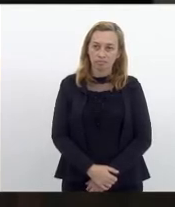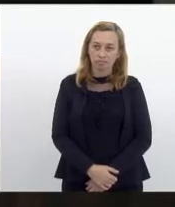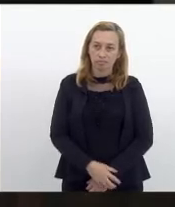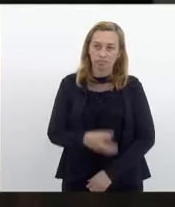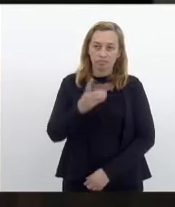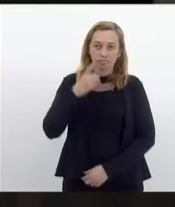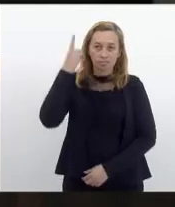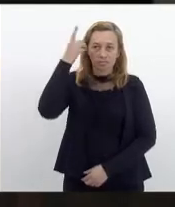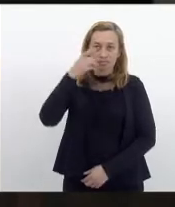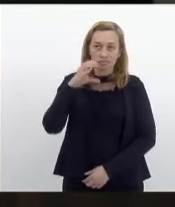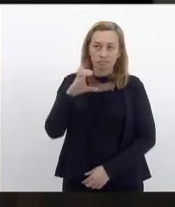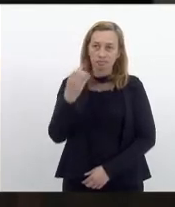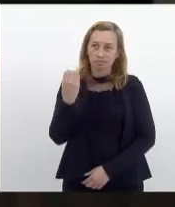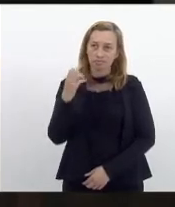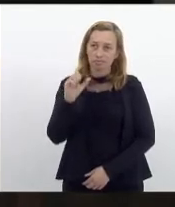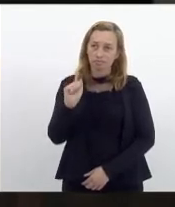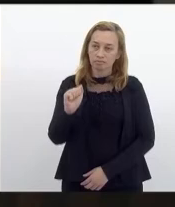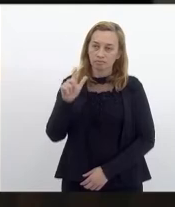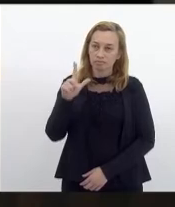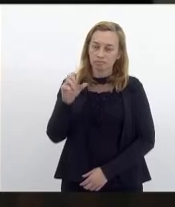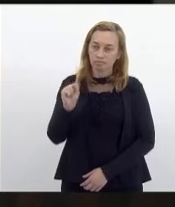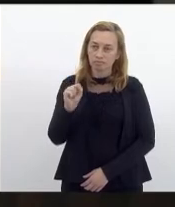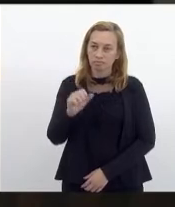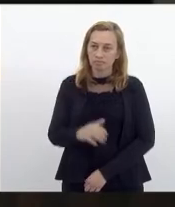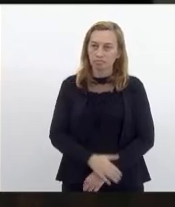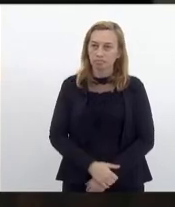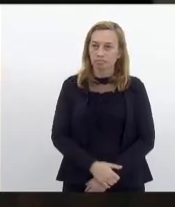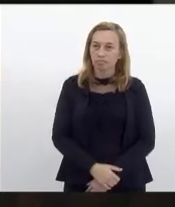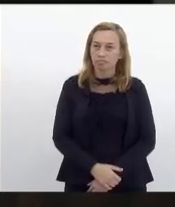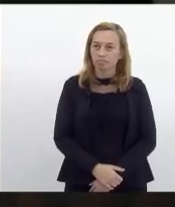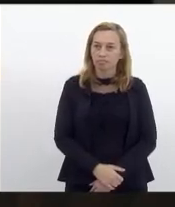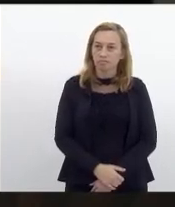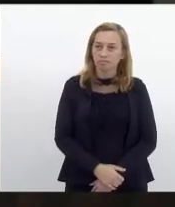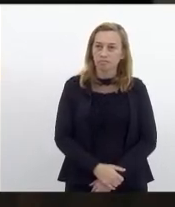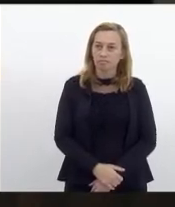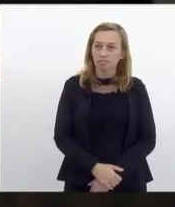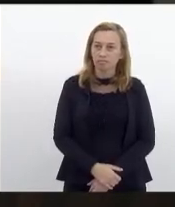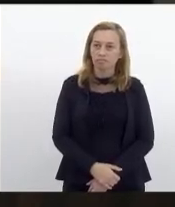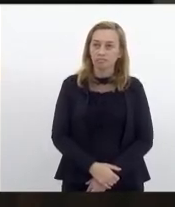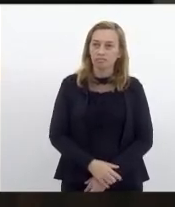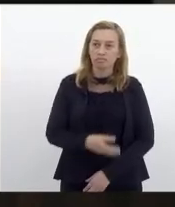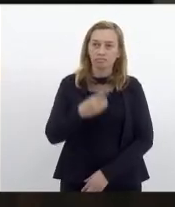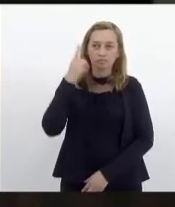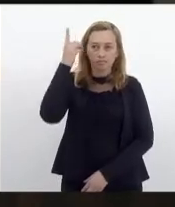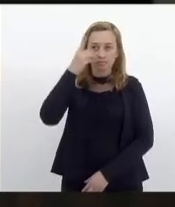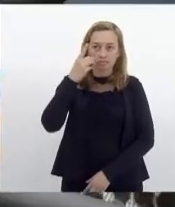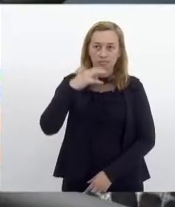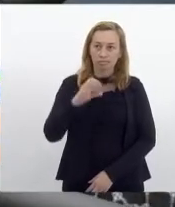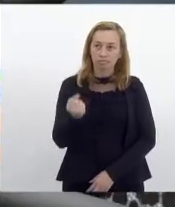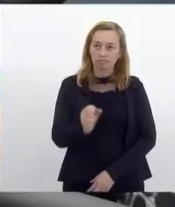Charles Batista. Deputado Charles Batista. Deputada Marta Rocha.